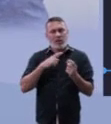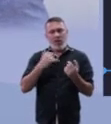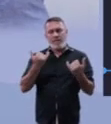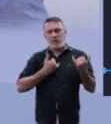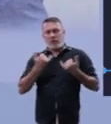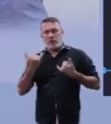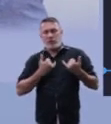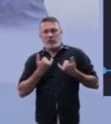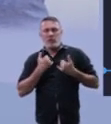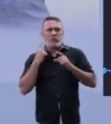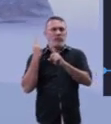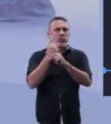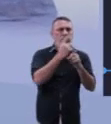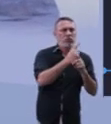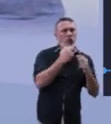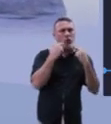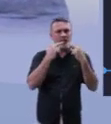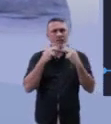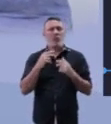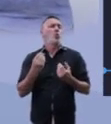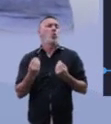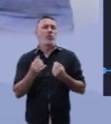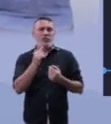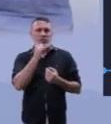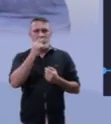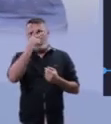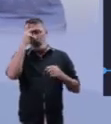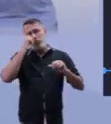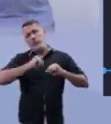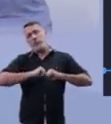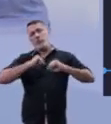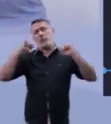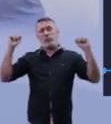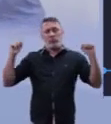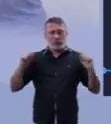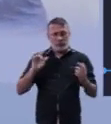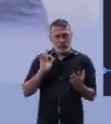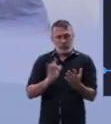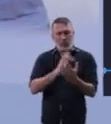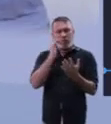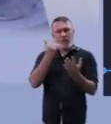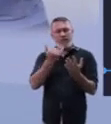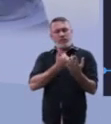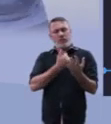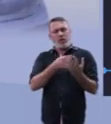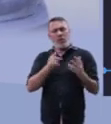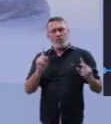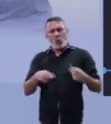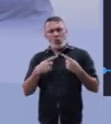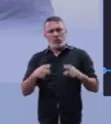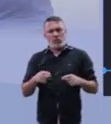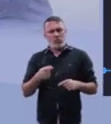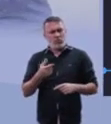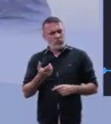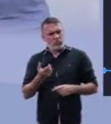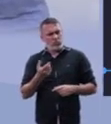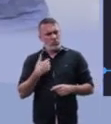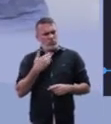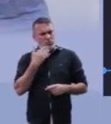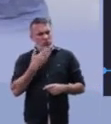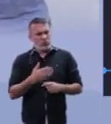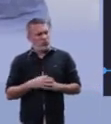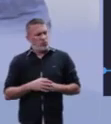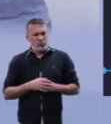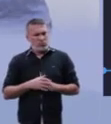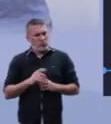músicas que lhe permite descobrir novidades. Ou seja, o cara acordou, chega ali, olha, separamos essa música para você. Vrá! Aí ele fala, não te pedi